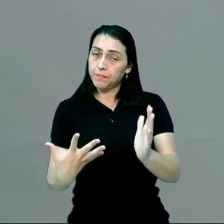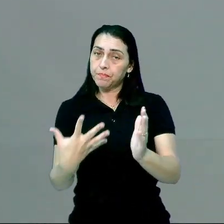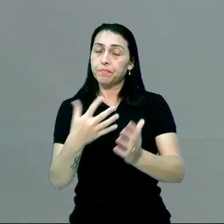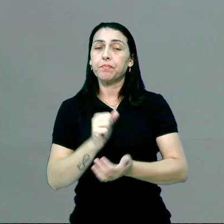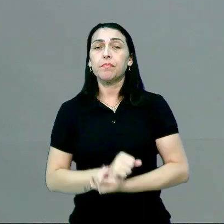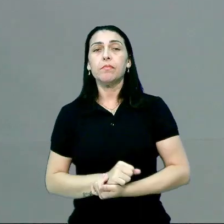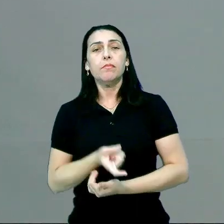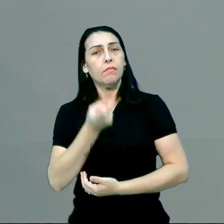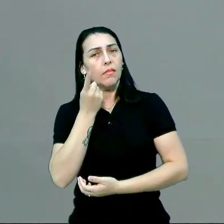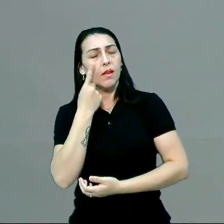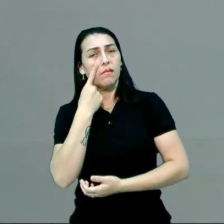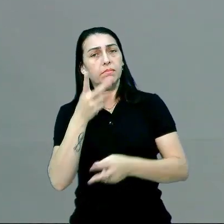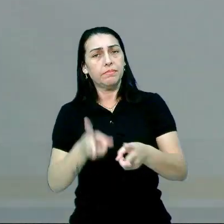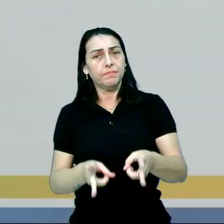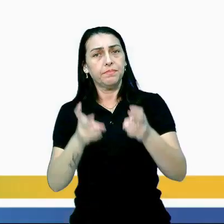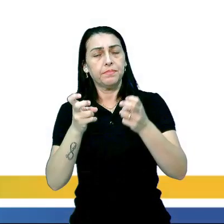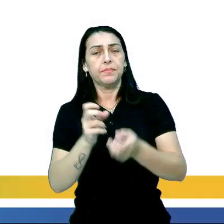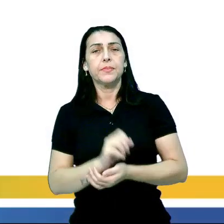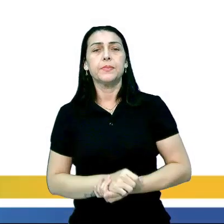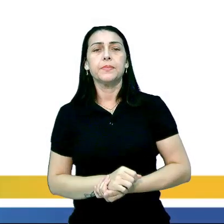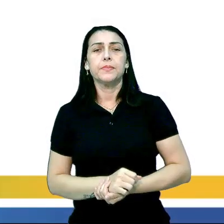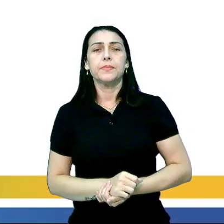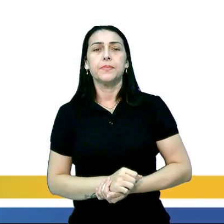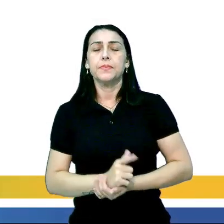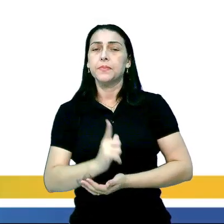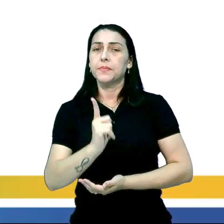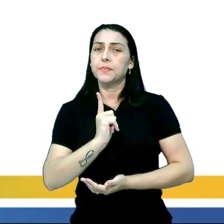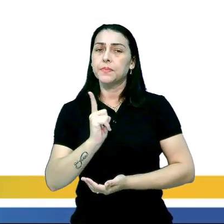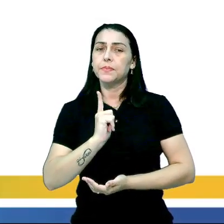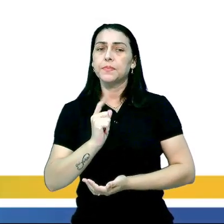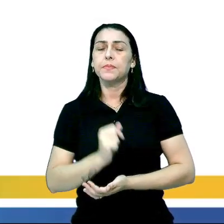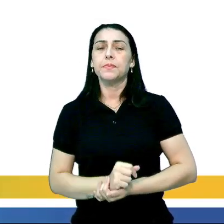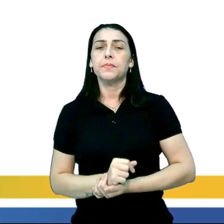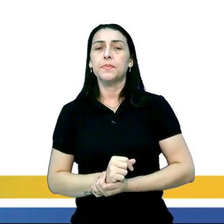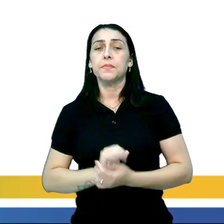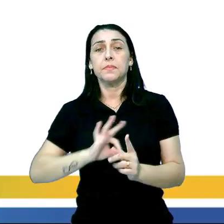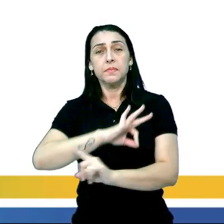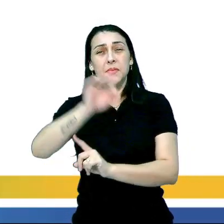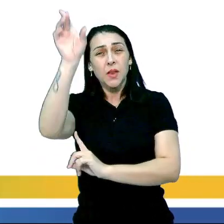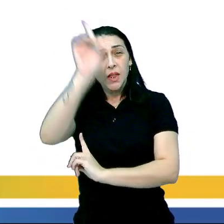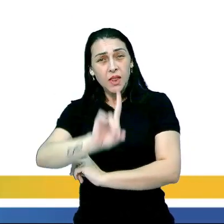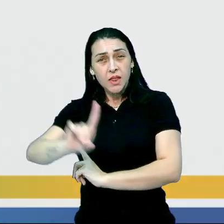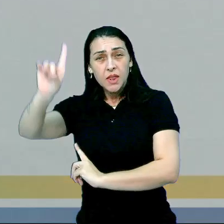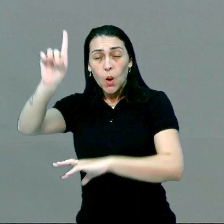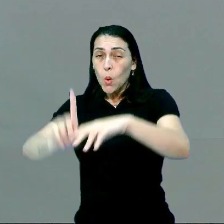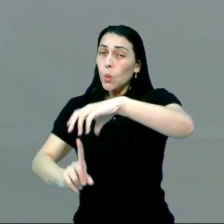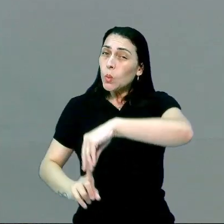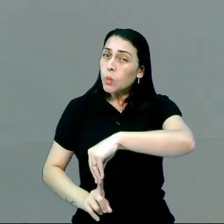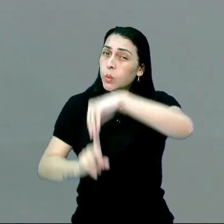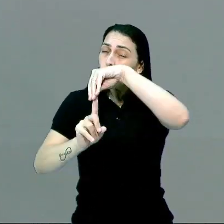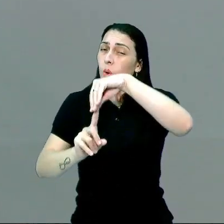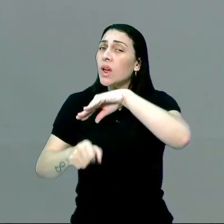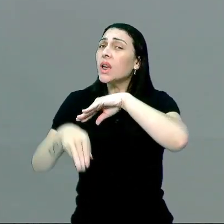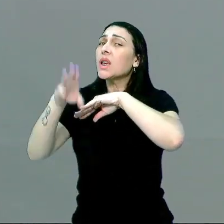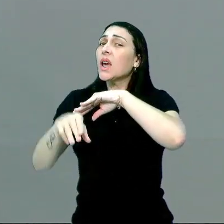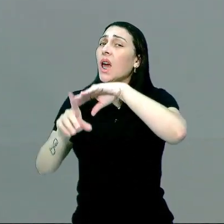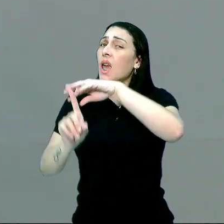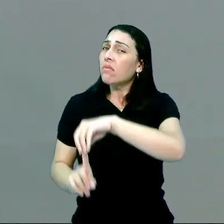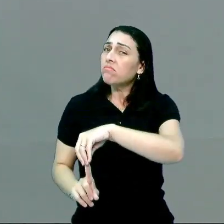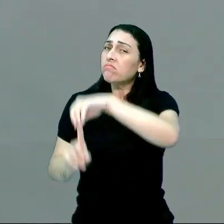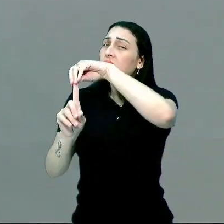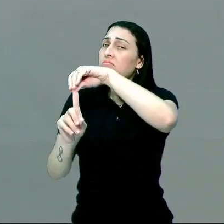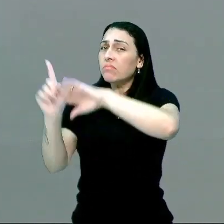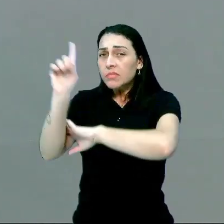características. Vamos observar lá na primeira estrofe. Nós temos aí, Santo Deus onipotente. Quem é